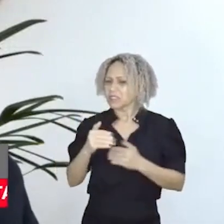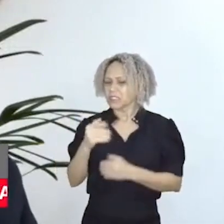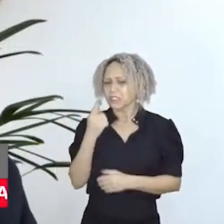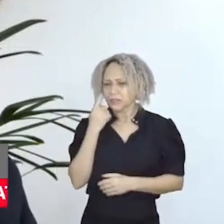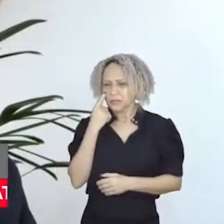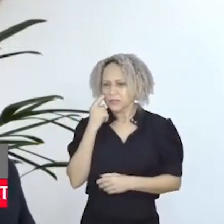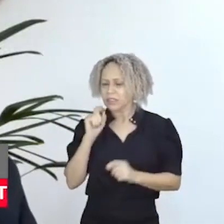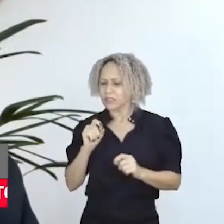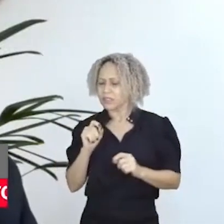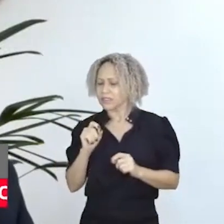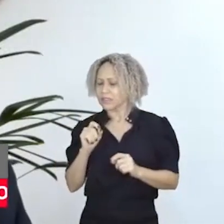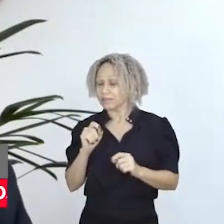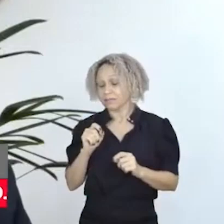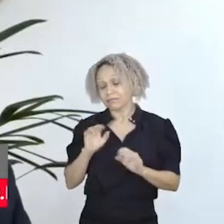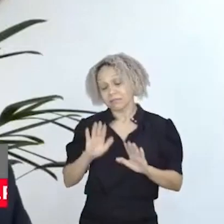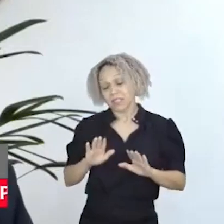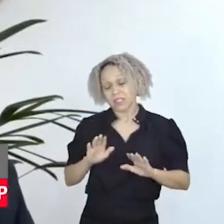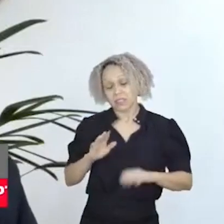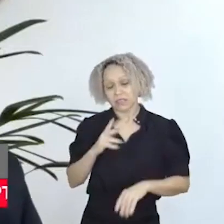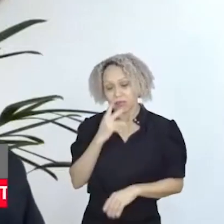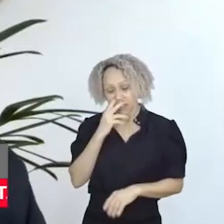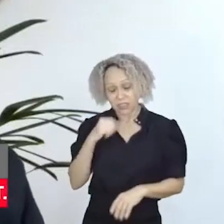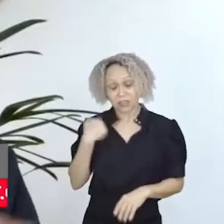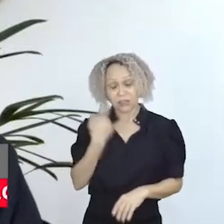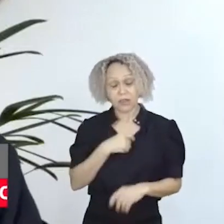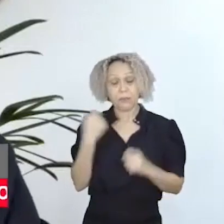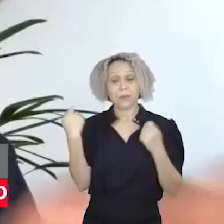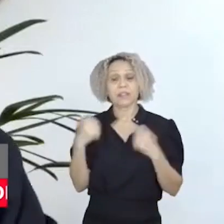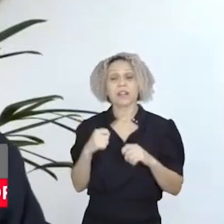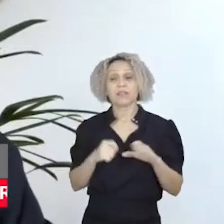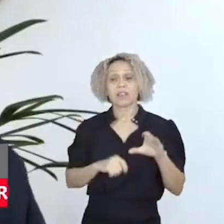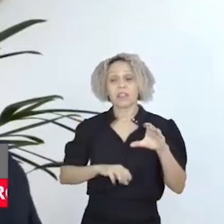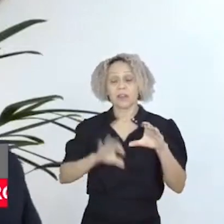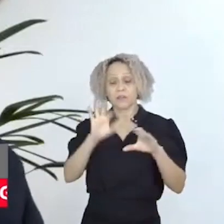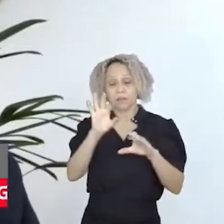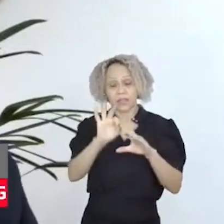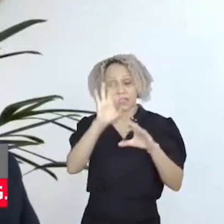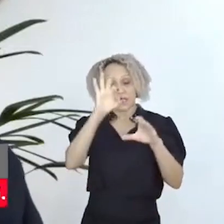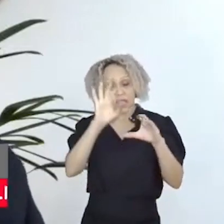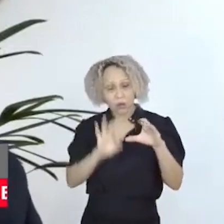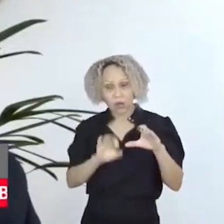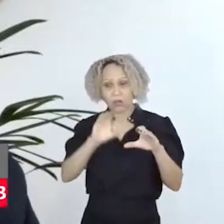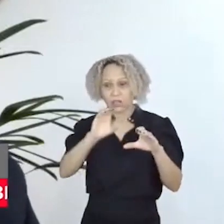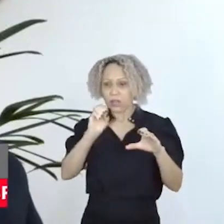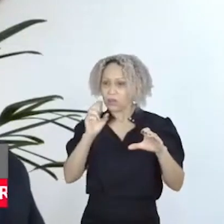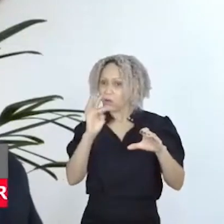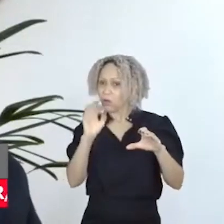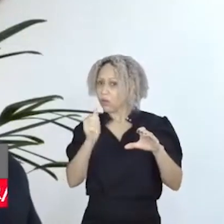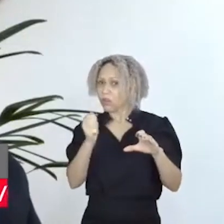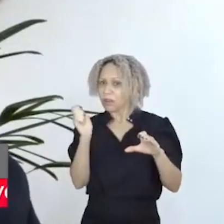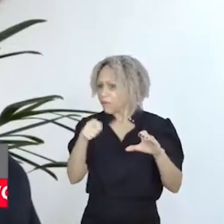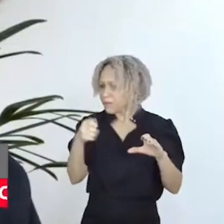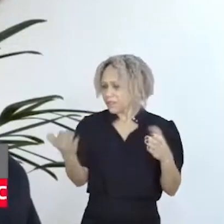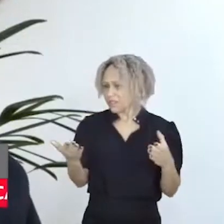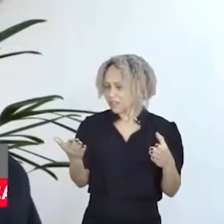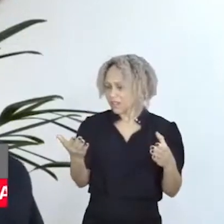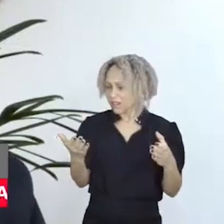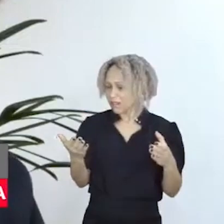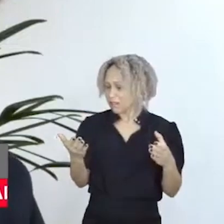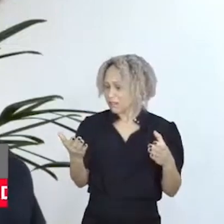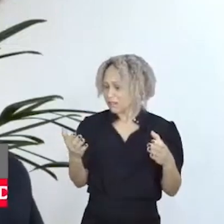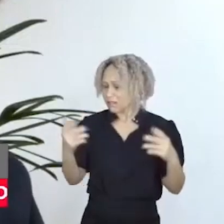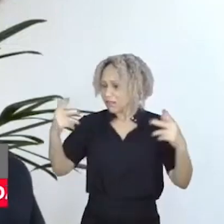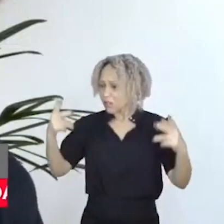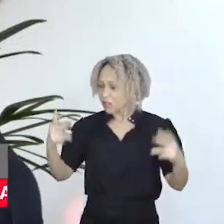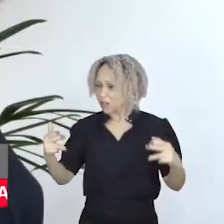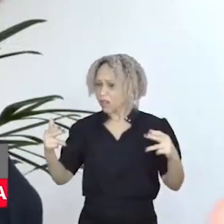estabelecer cotas. Porque enquanto a gente não estabelecer paridade, cotas, na Argentina, por exemplo, eles fazem voto em lista, votam um homem e